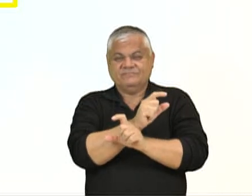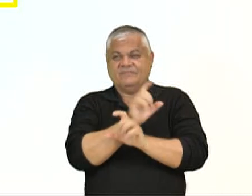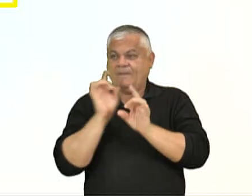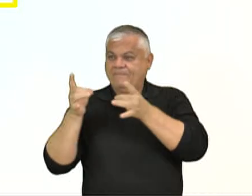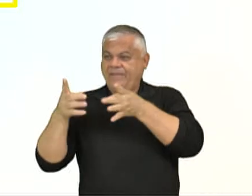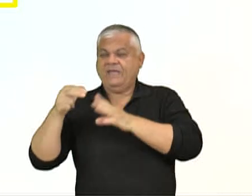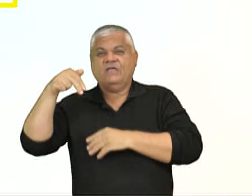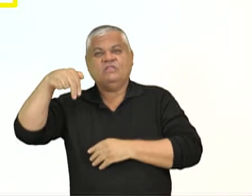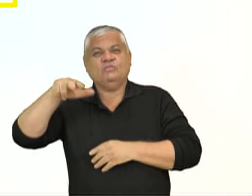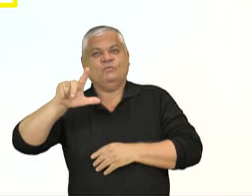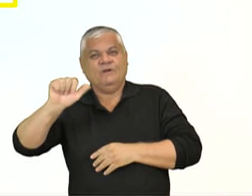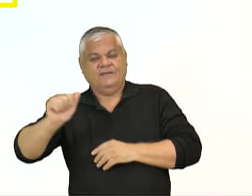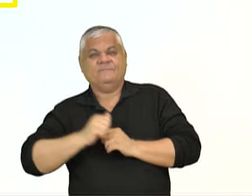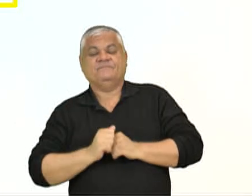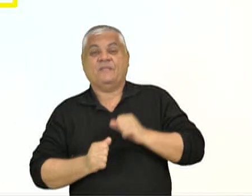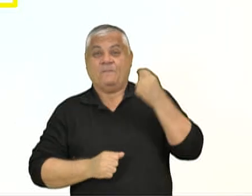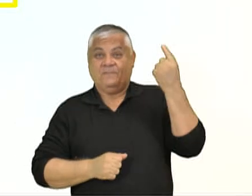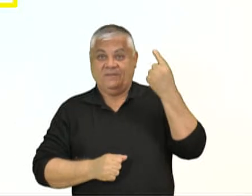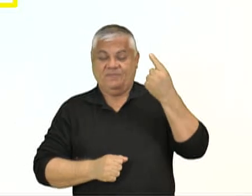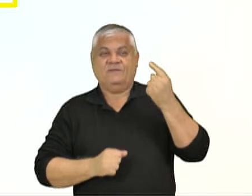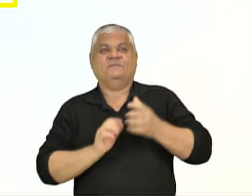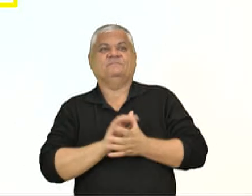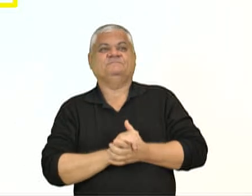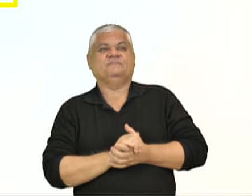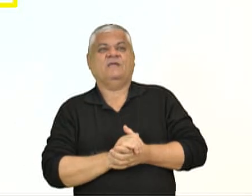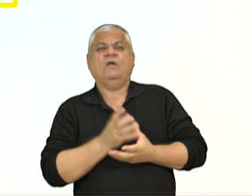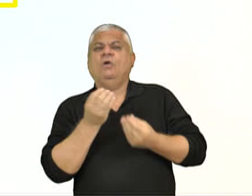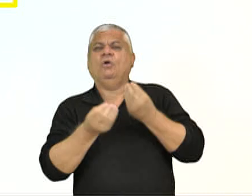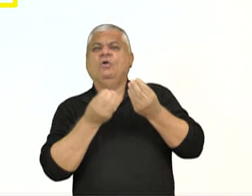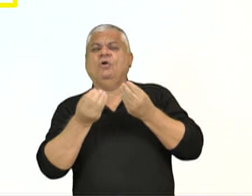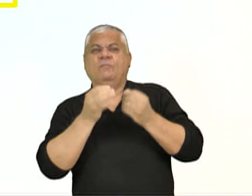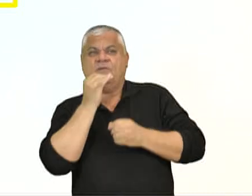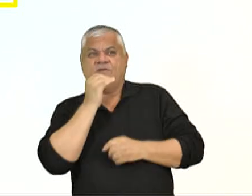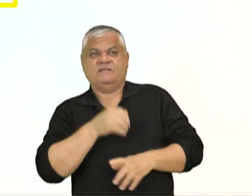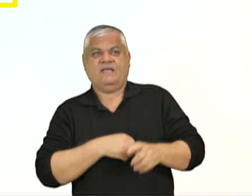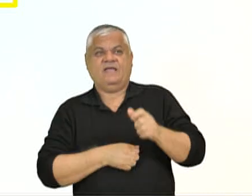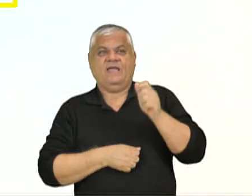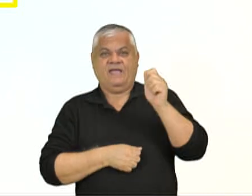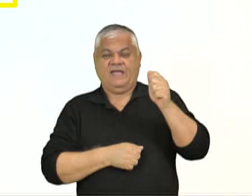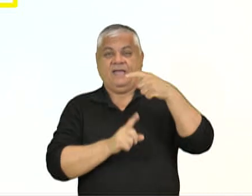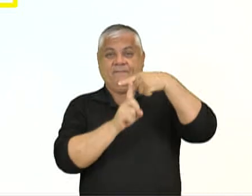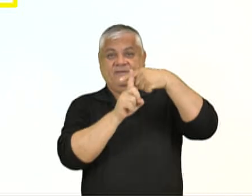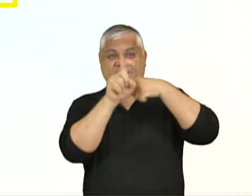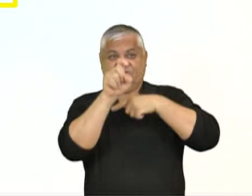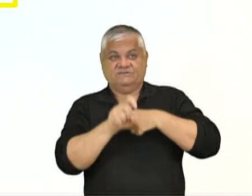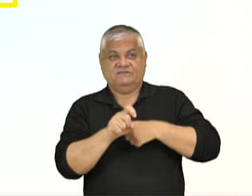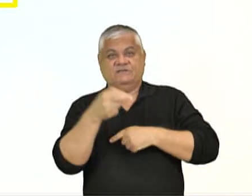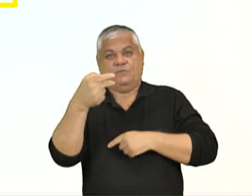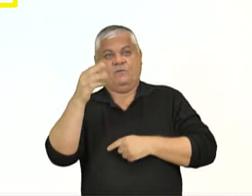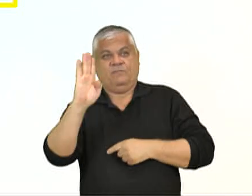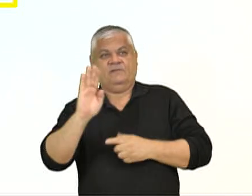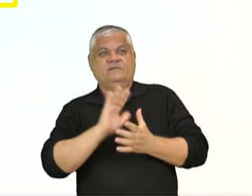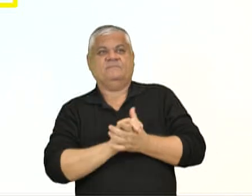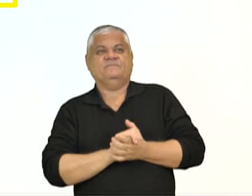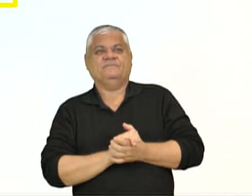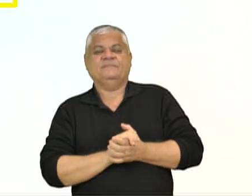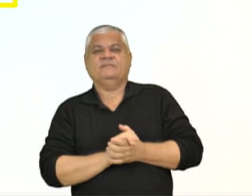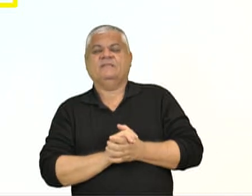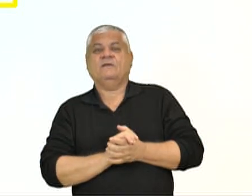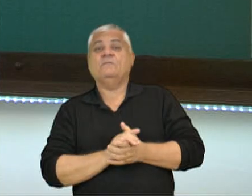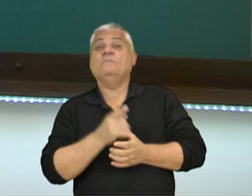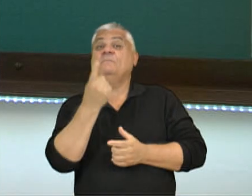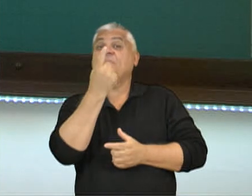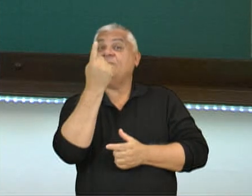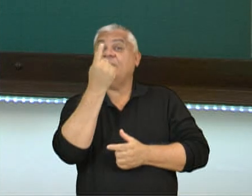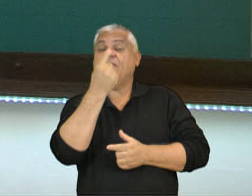primeiro membro e o princípio aditivo. Então, aqui eu tenho a mais x igual a b. Então, eu vou